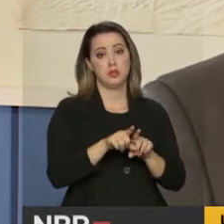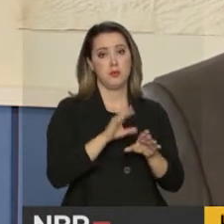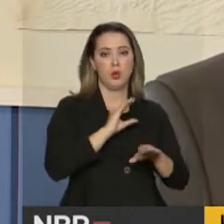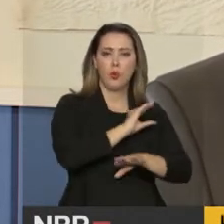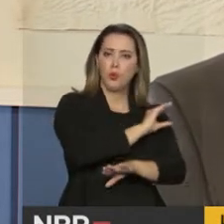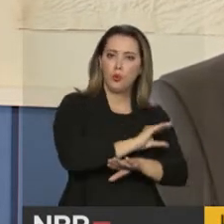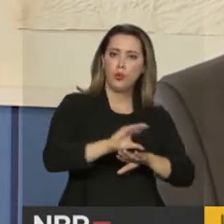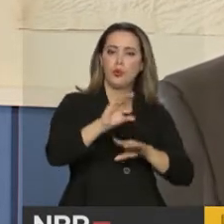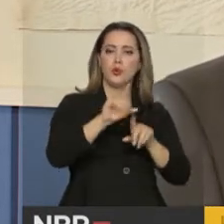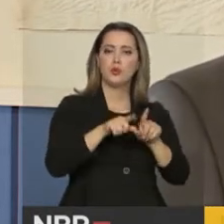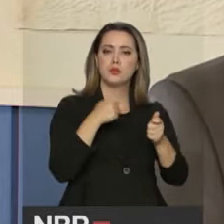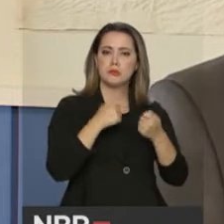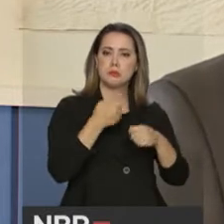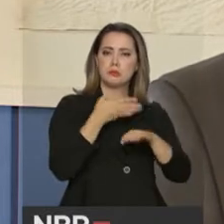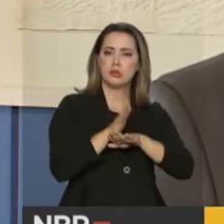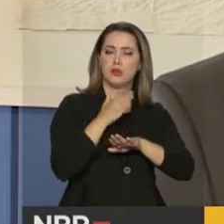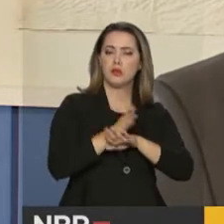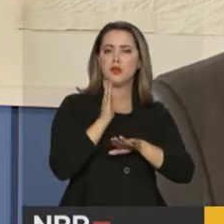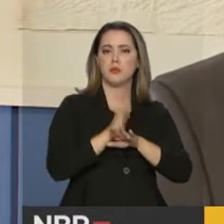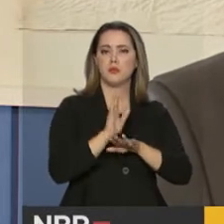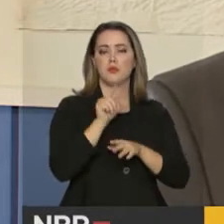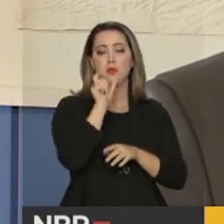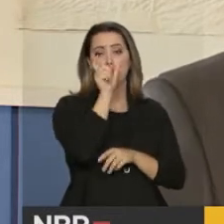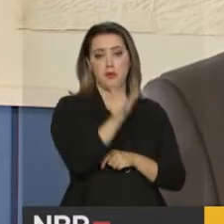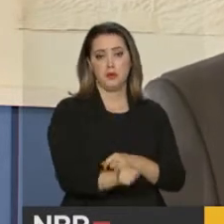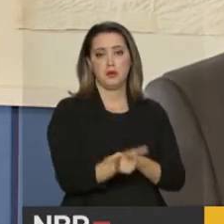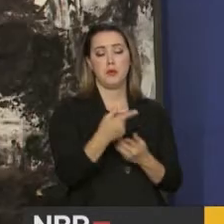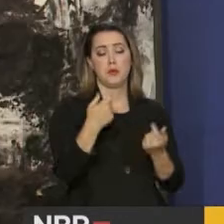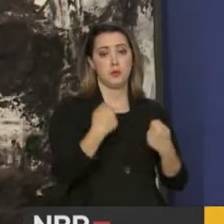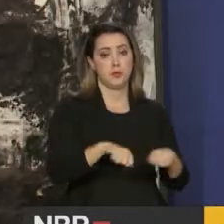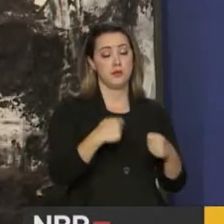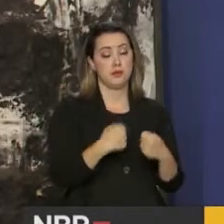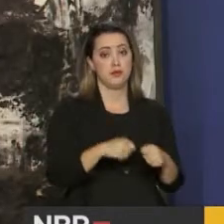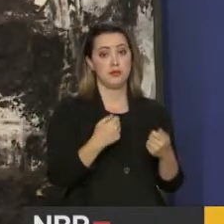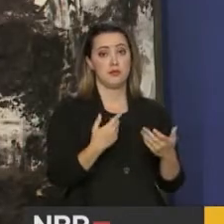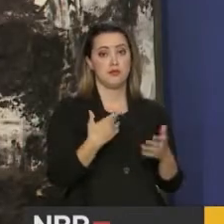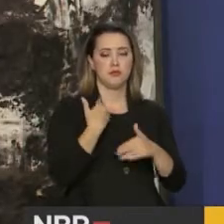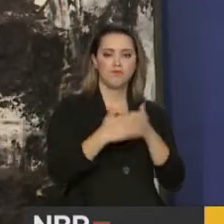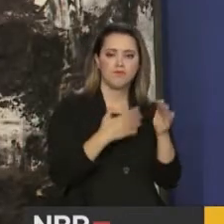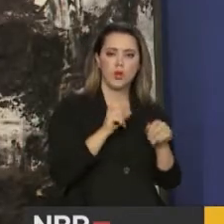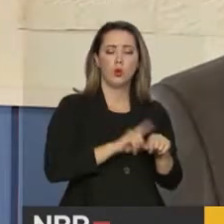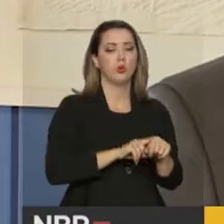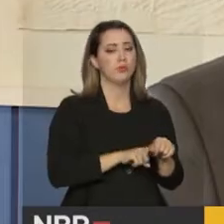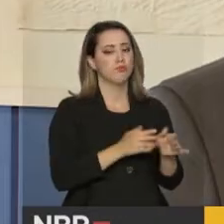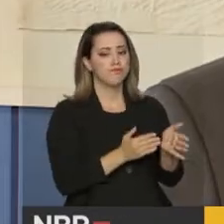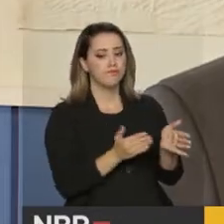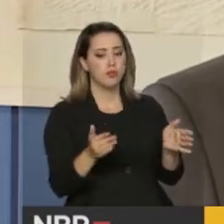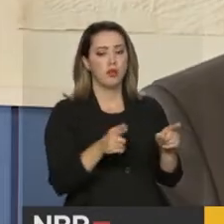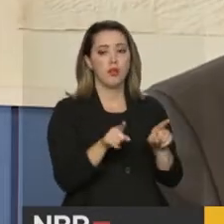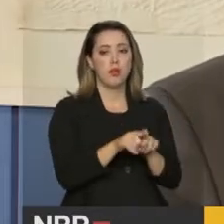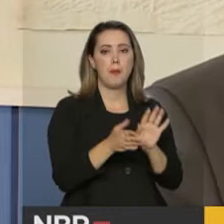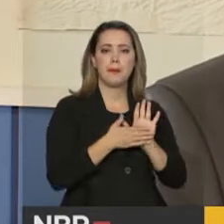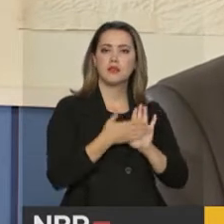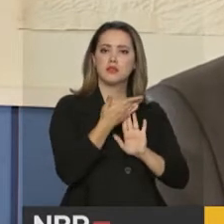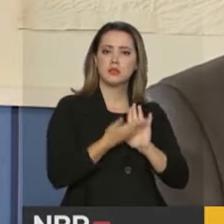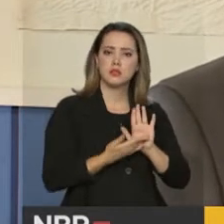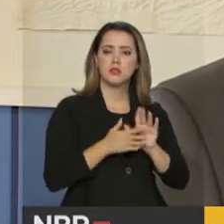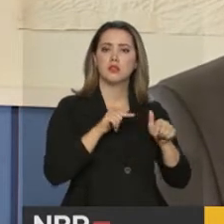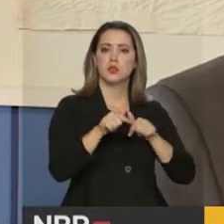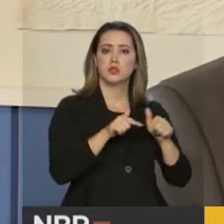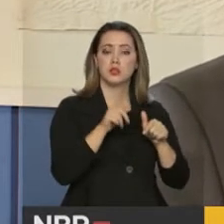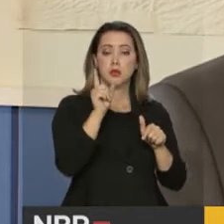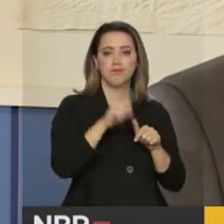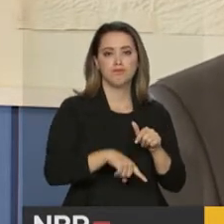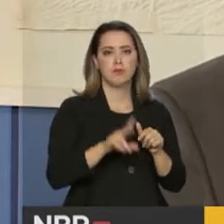cursos de aperfeiçoamento e o funcionário tem que, num determinado momento da carreira também, apresentar um trabalho que é